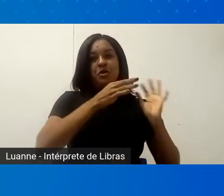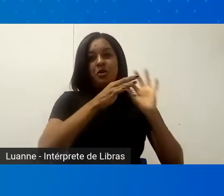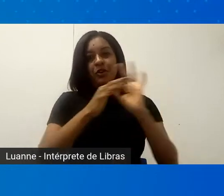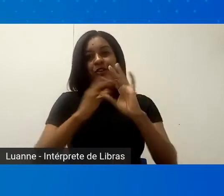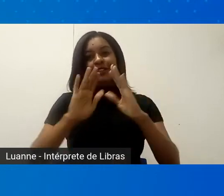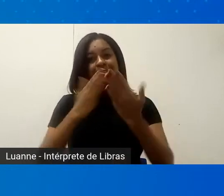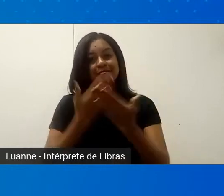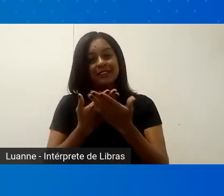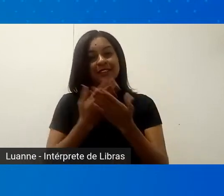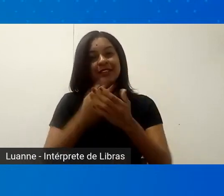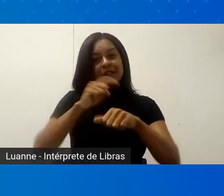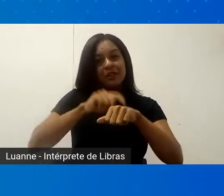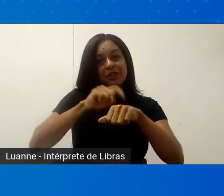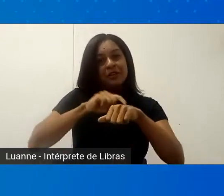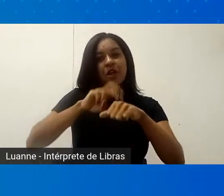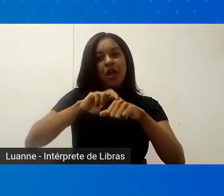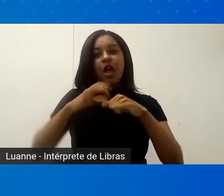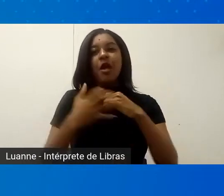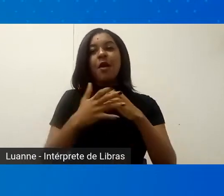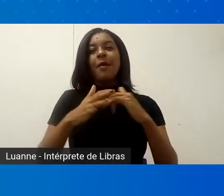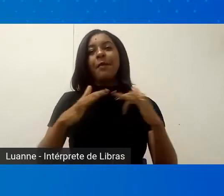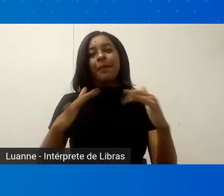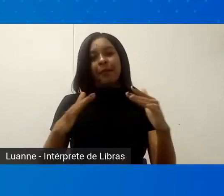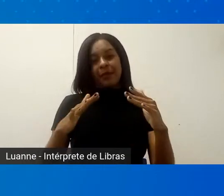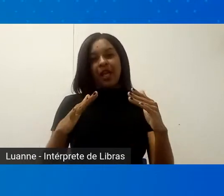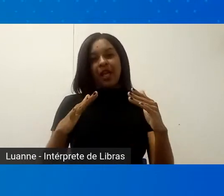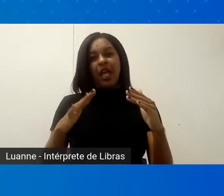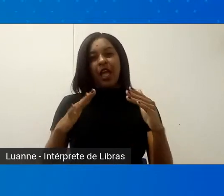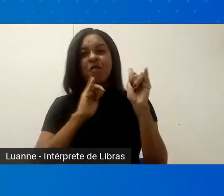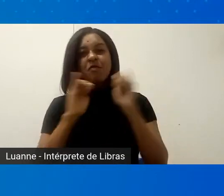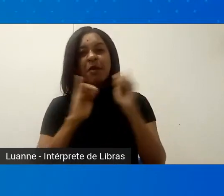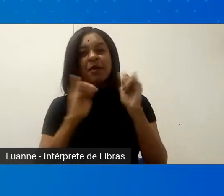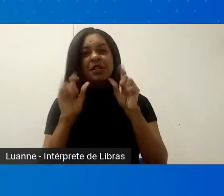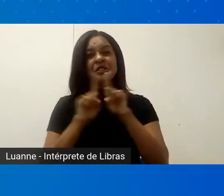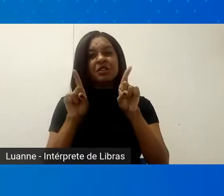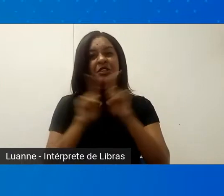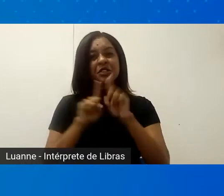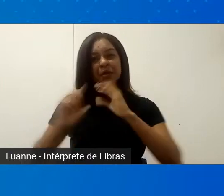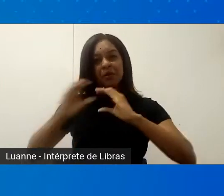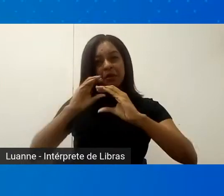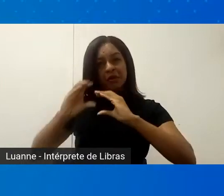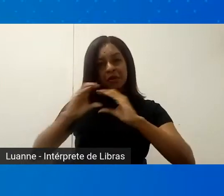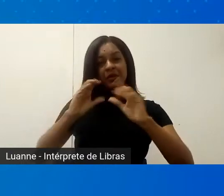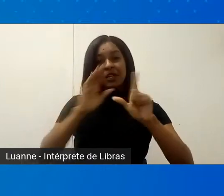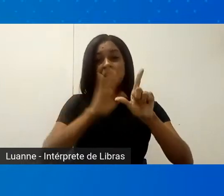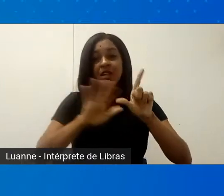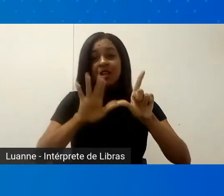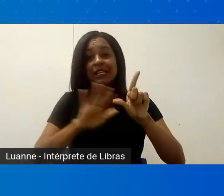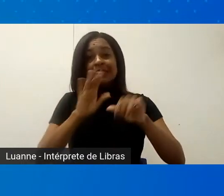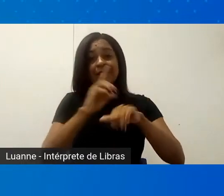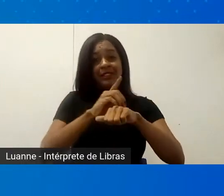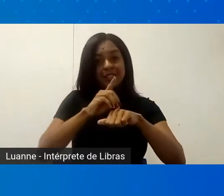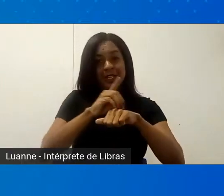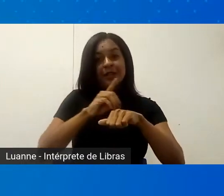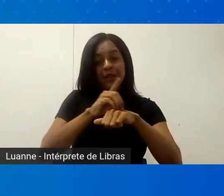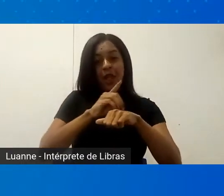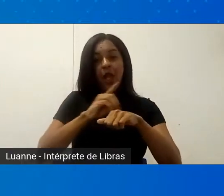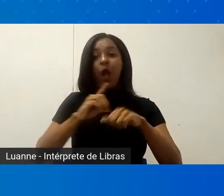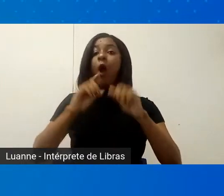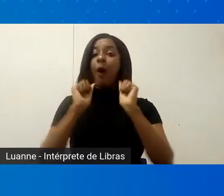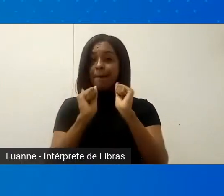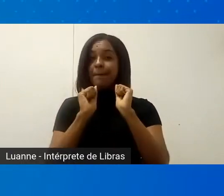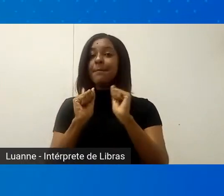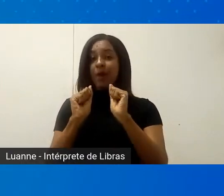a questão das tecnologias da informação e da comunicação E o letramento digital Podem enviar no chat que a gente vai estar